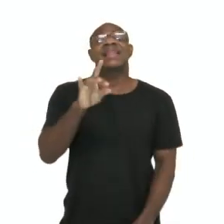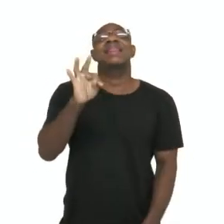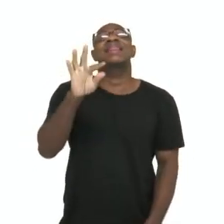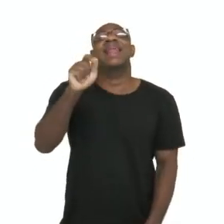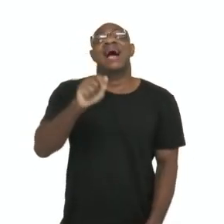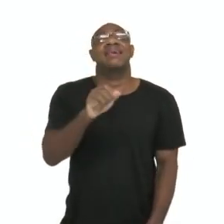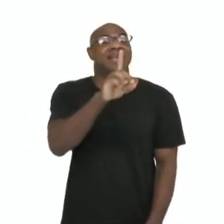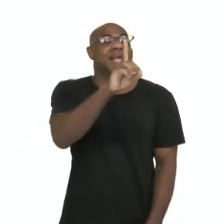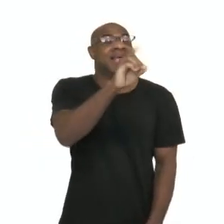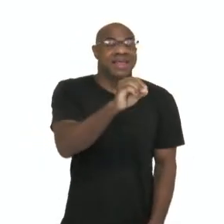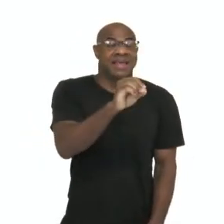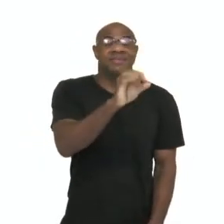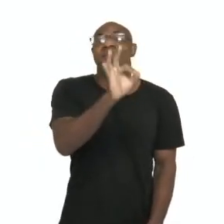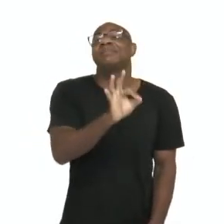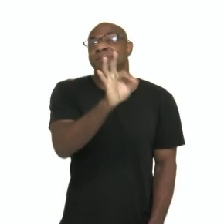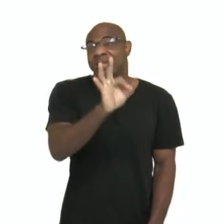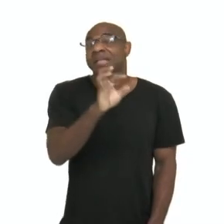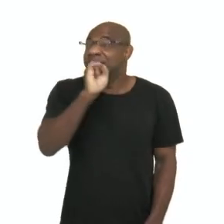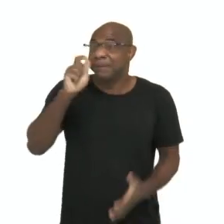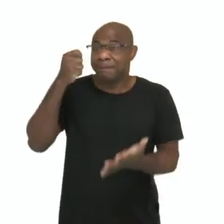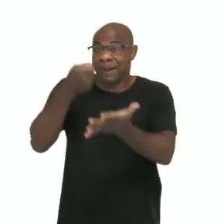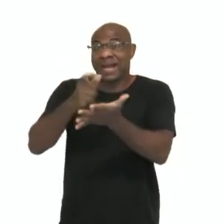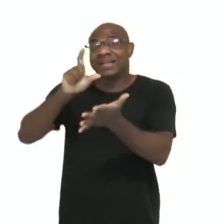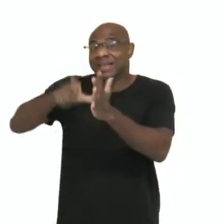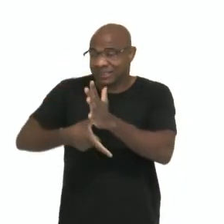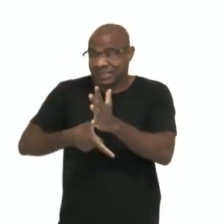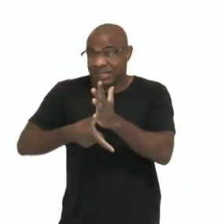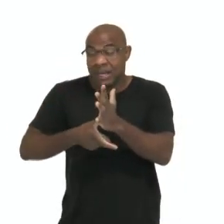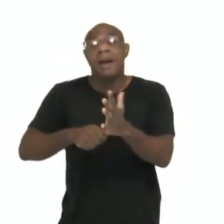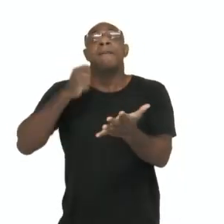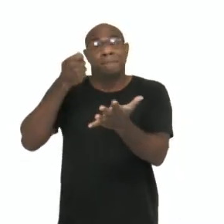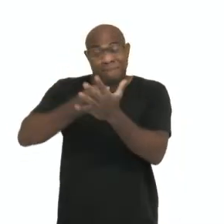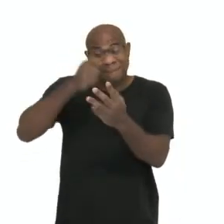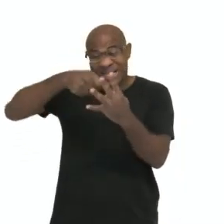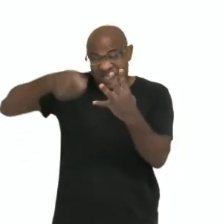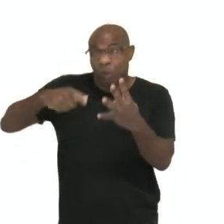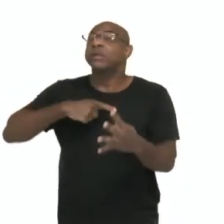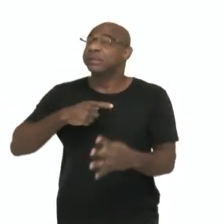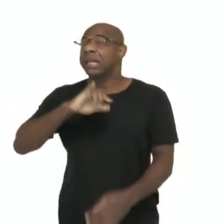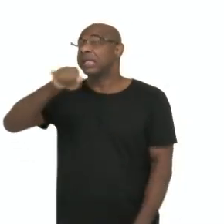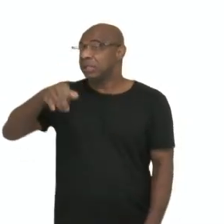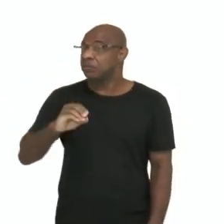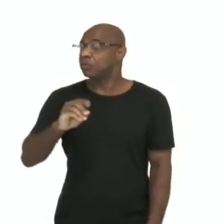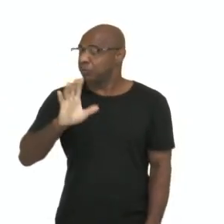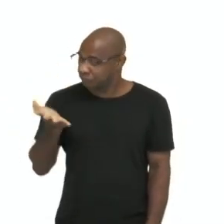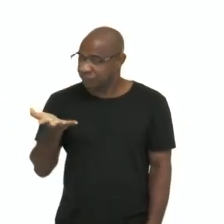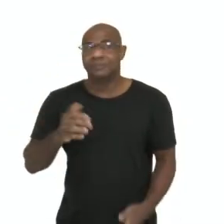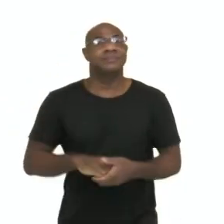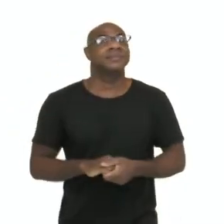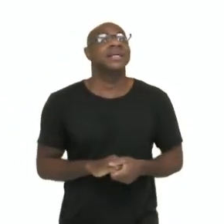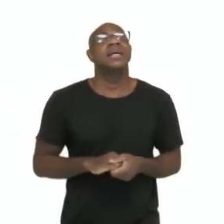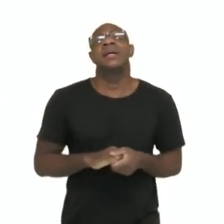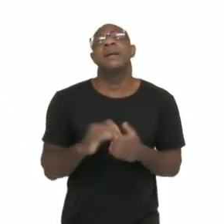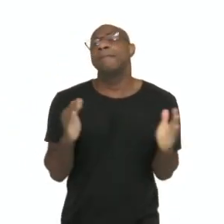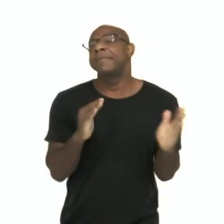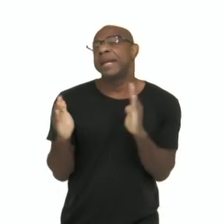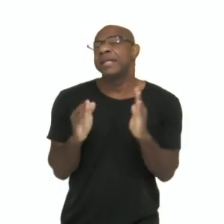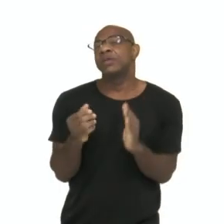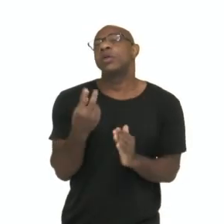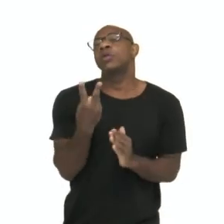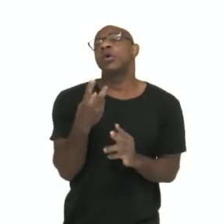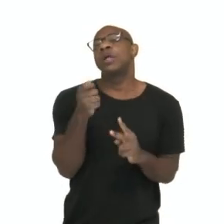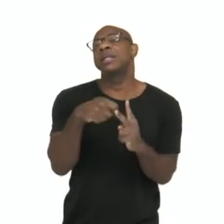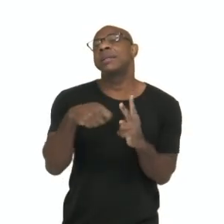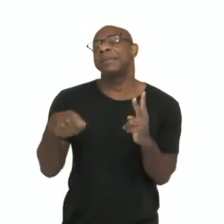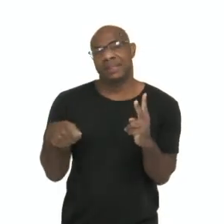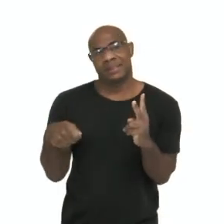mês. Atrasou, tem essa taxa. Parcelou, tem juro, ok? o tempo de 2 meses. Qual será o montante? Qual